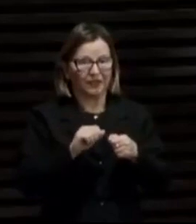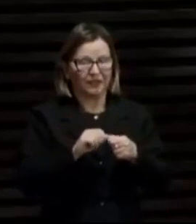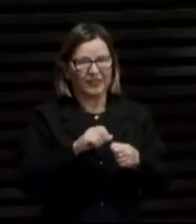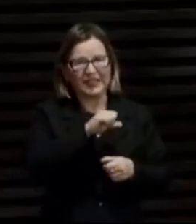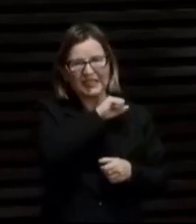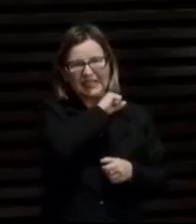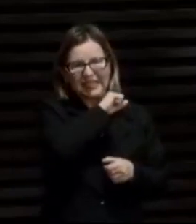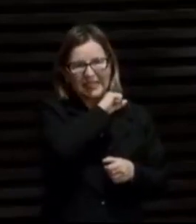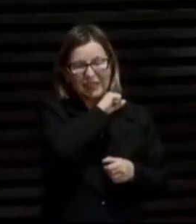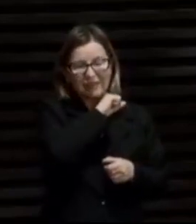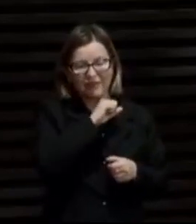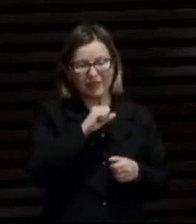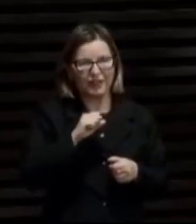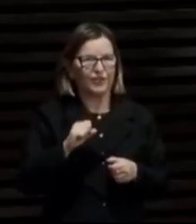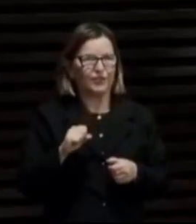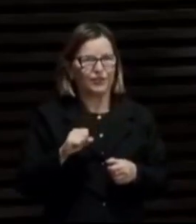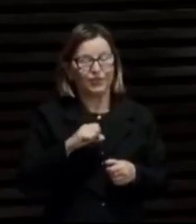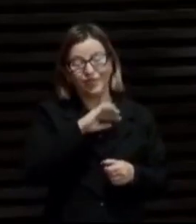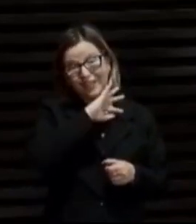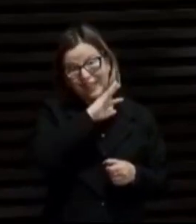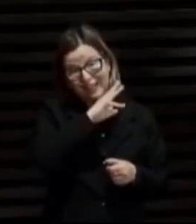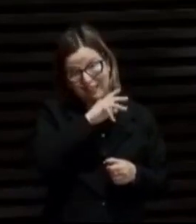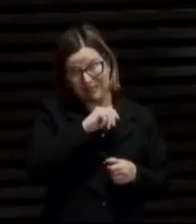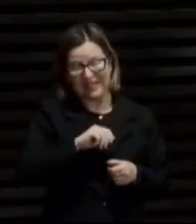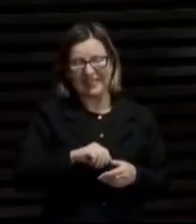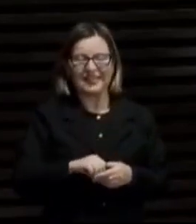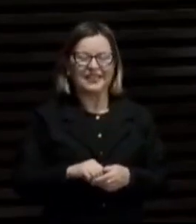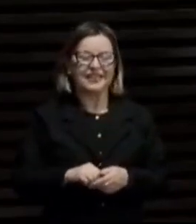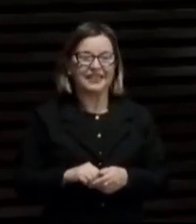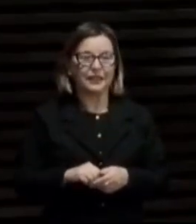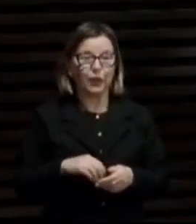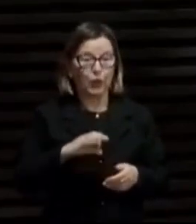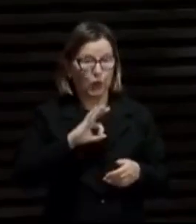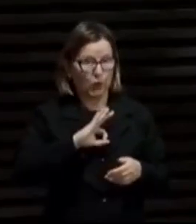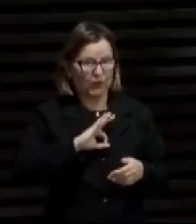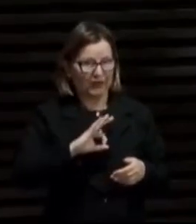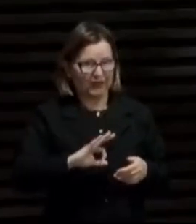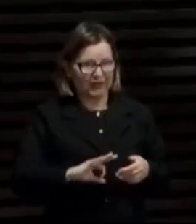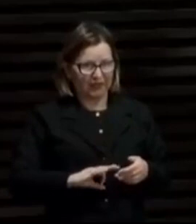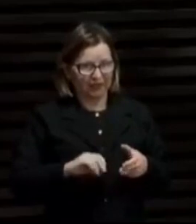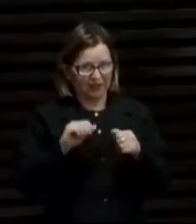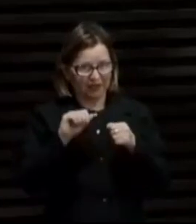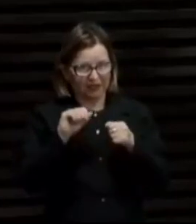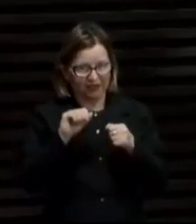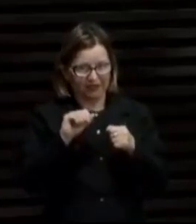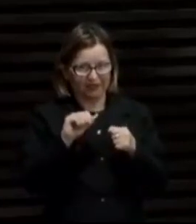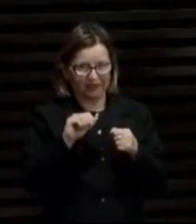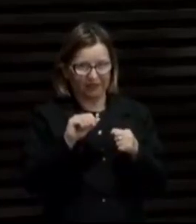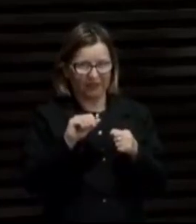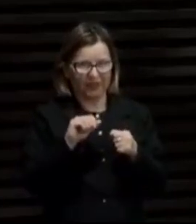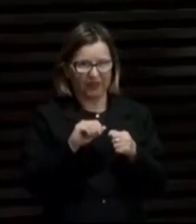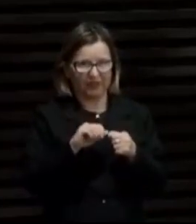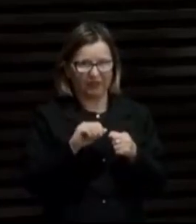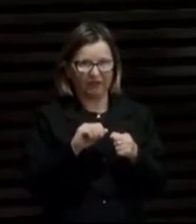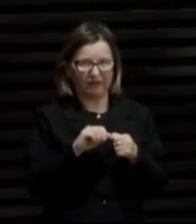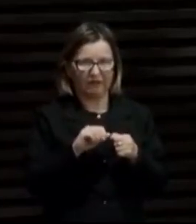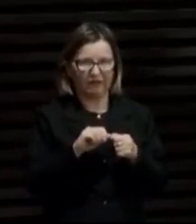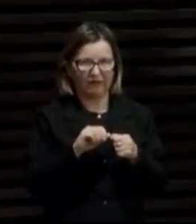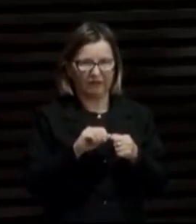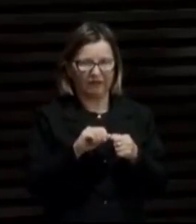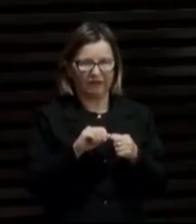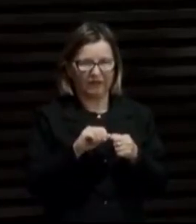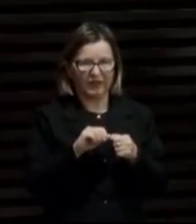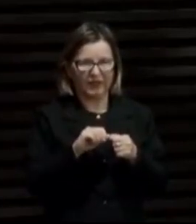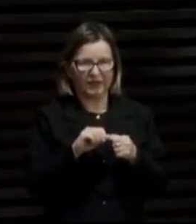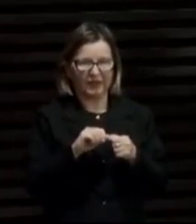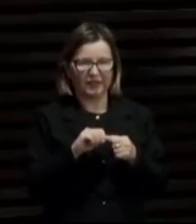ser apresentadas ali. O sacerdote, então, recebia aquele animal, fazia o trabalho, o serviço ali, matava aquele